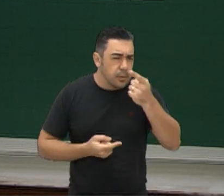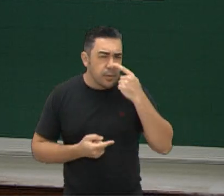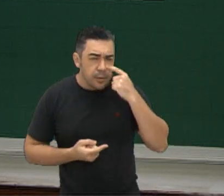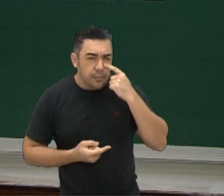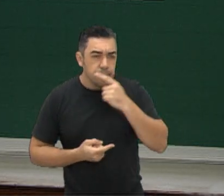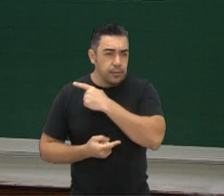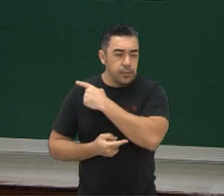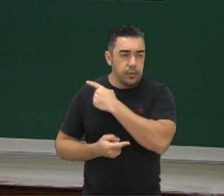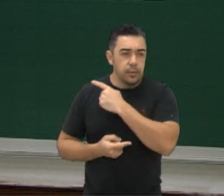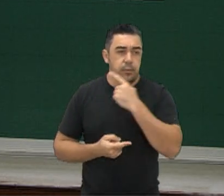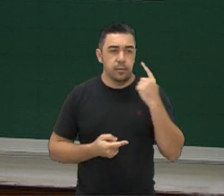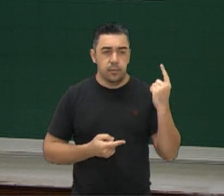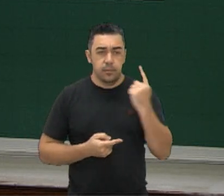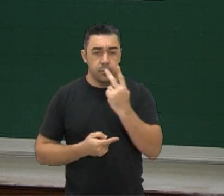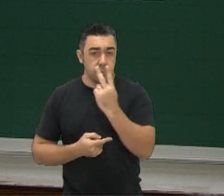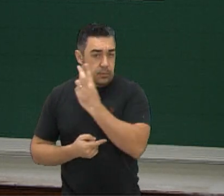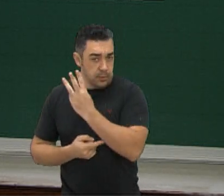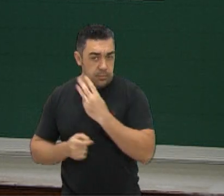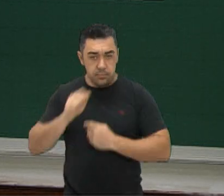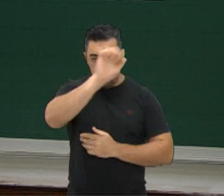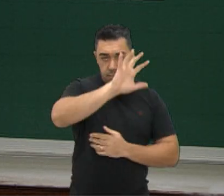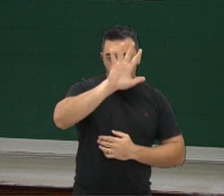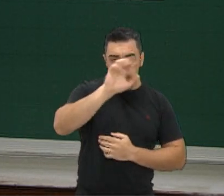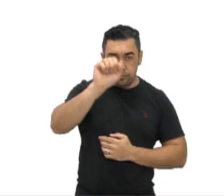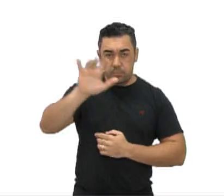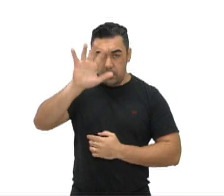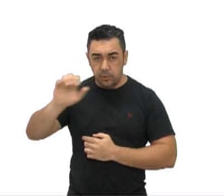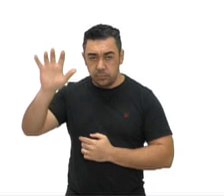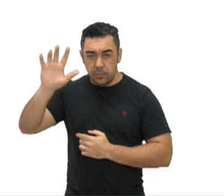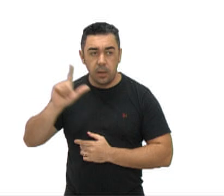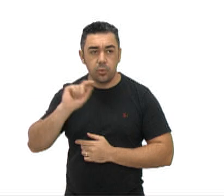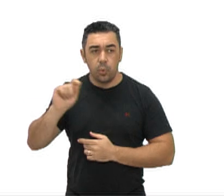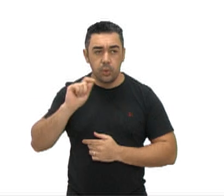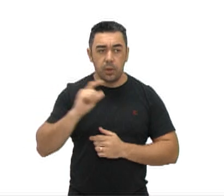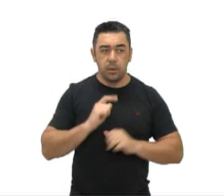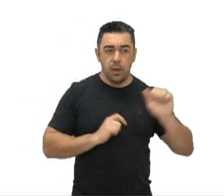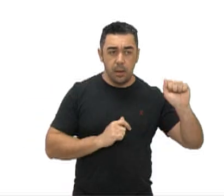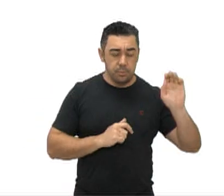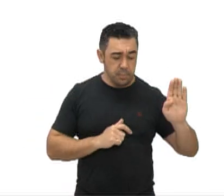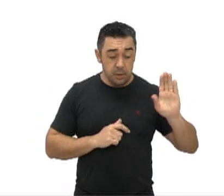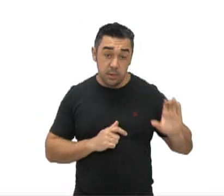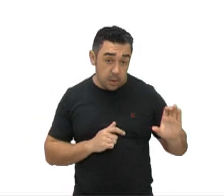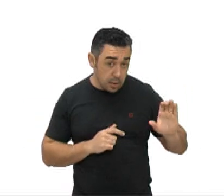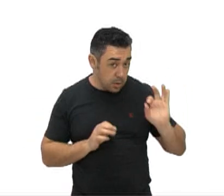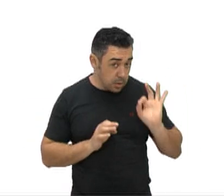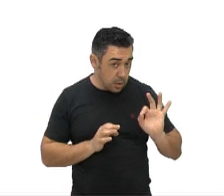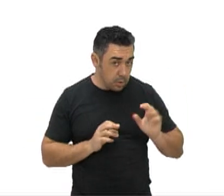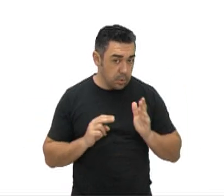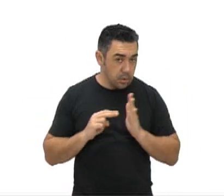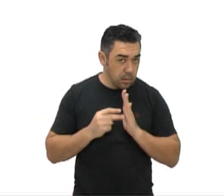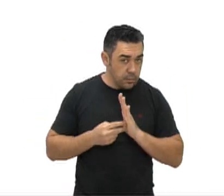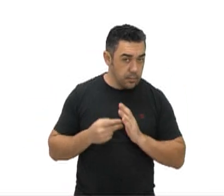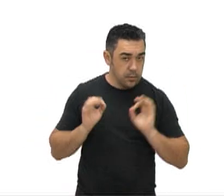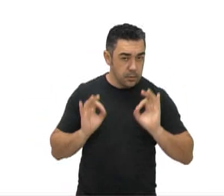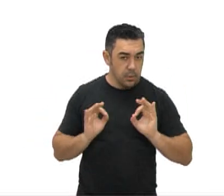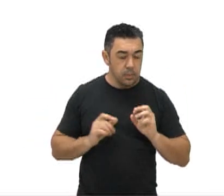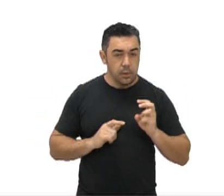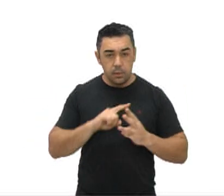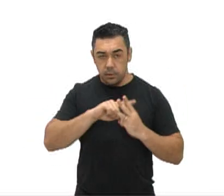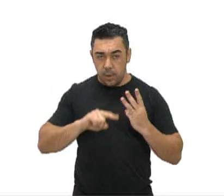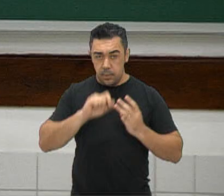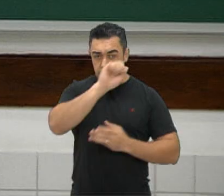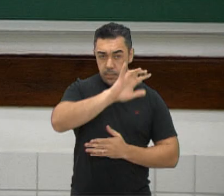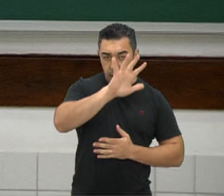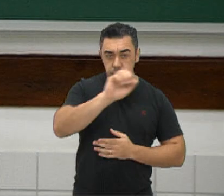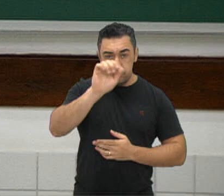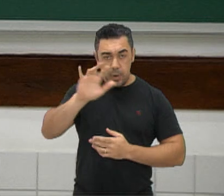vocês relacionem estas imagens com as expressões de tempo. Então, nós temos ali 3 imagens, eu